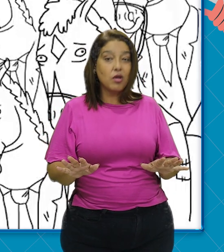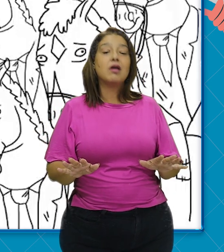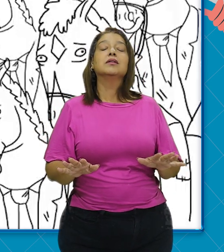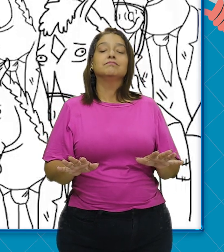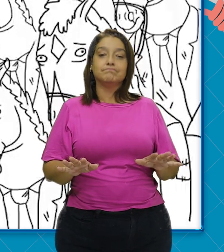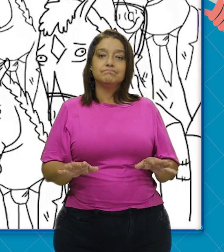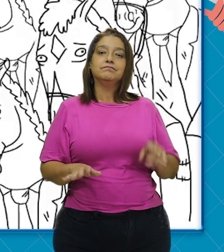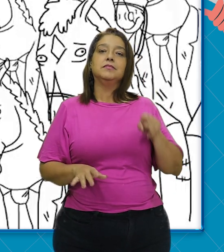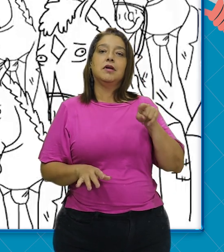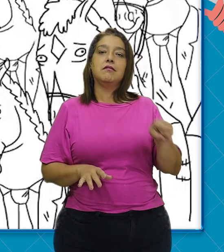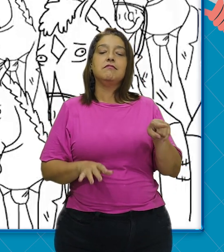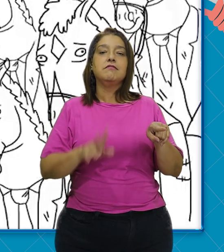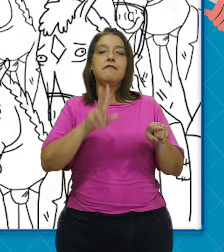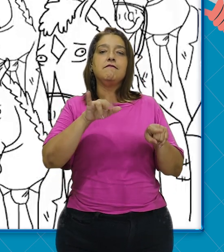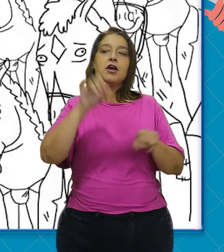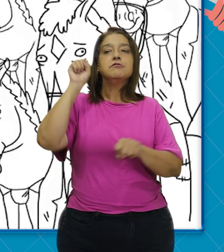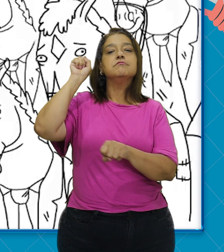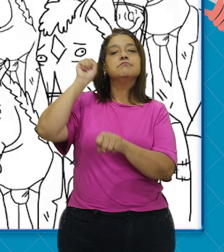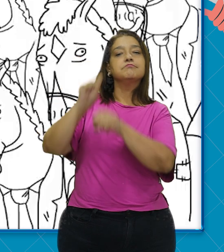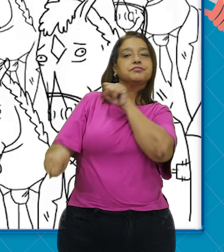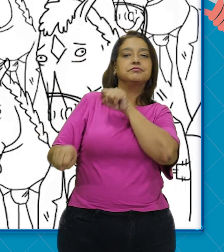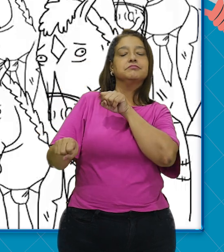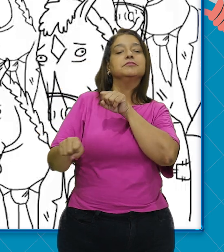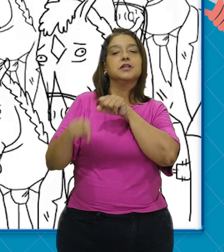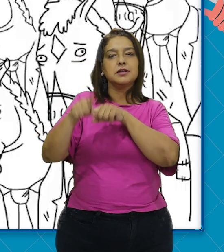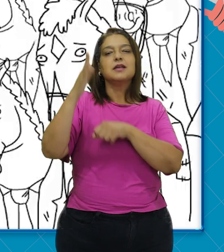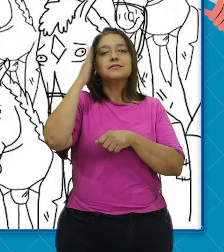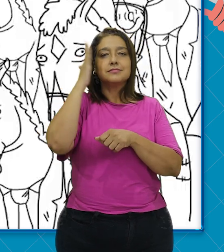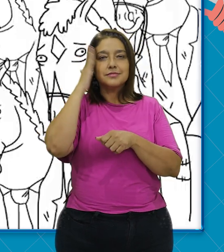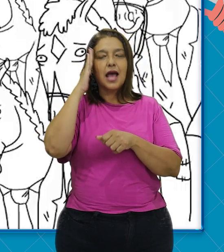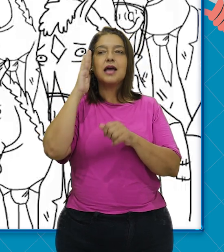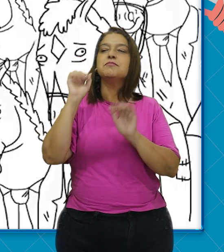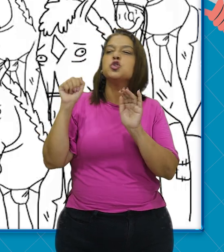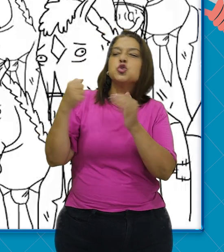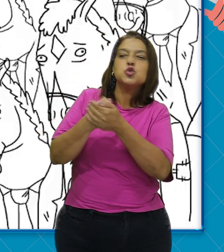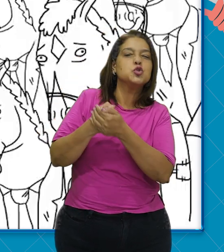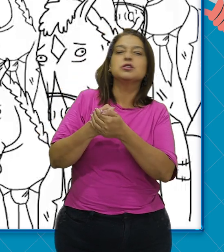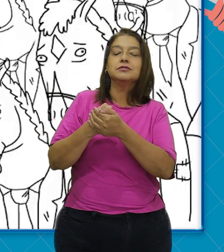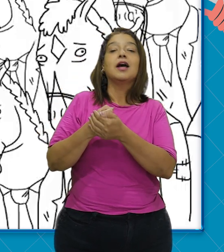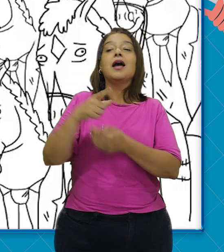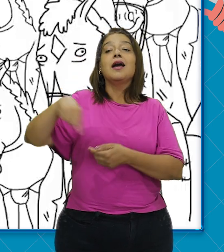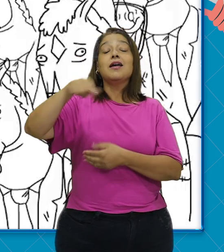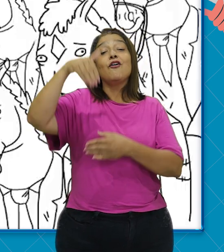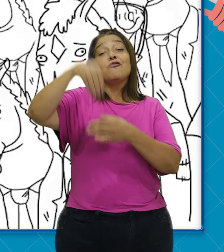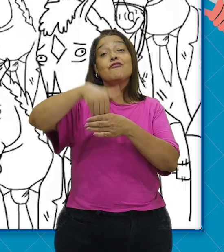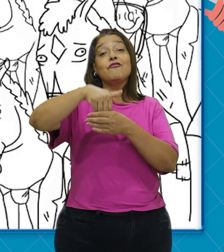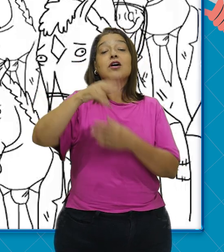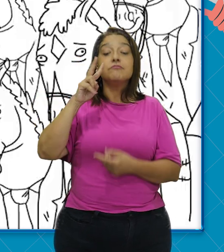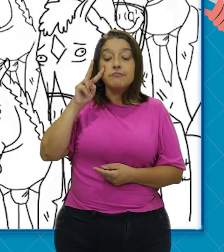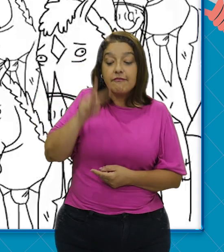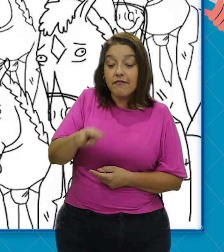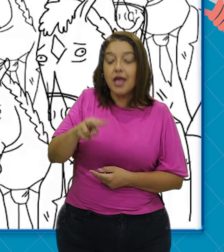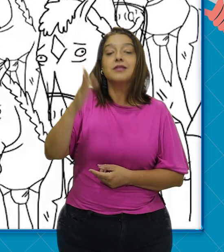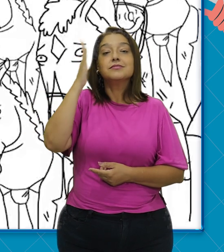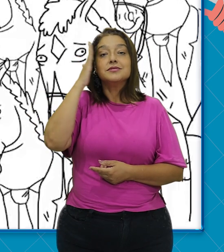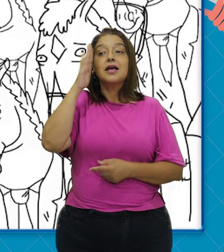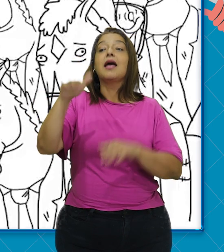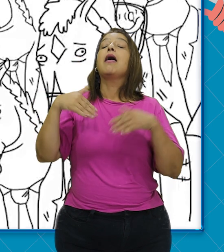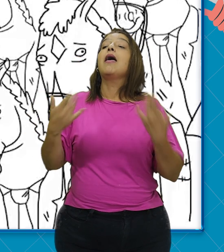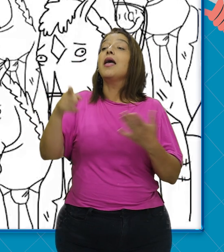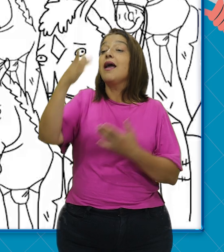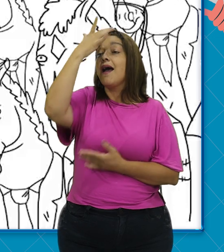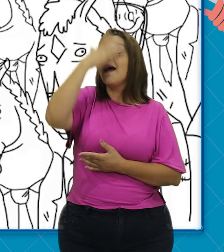hora, ele ia ficar sabendo de qualquer jeito, já que o voto era aberto. E com certeza ia partir para a violência, contratando